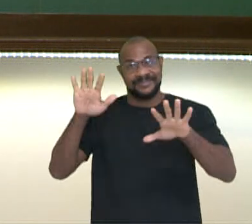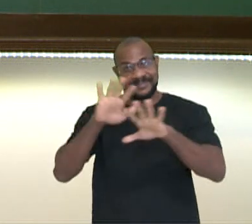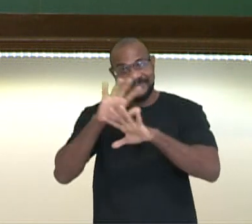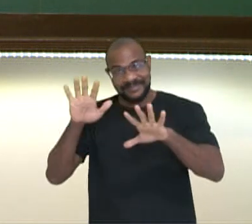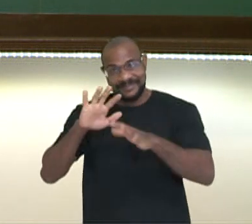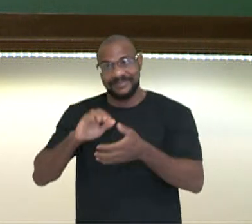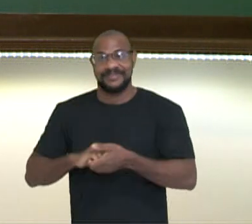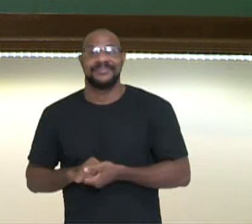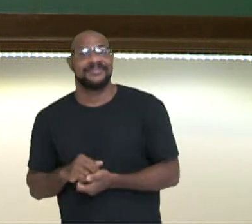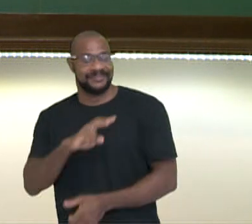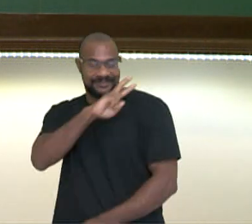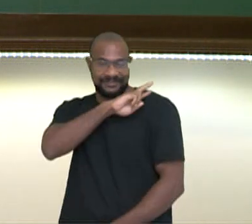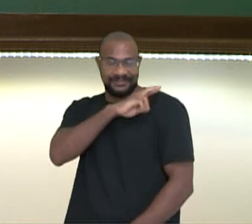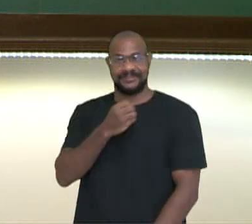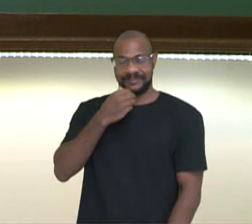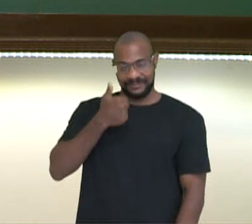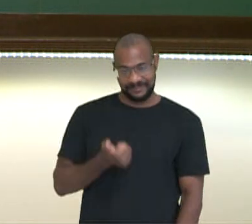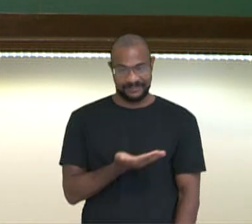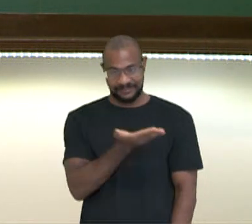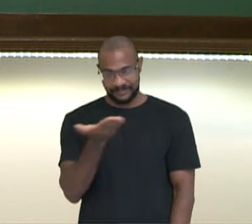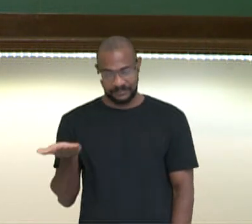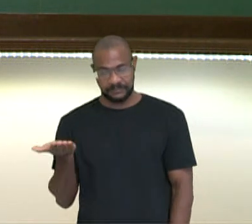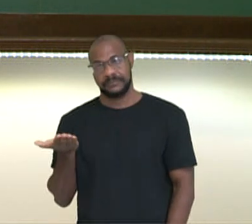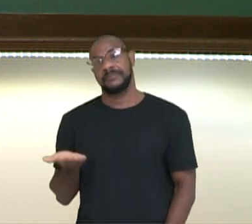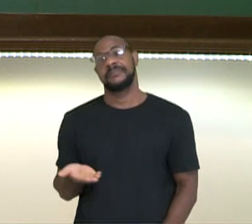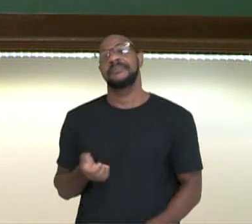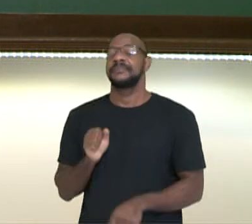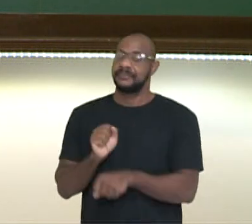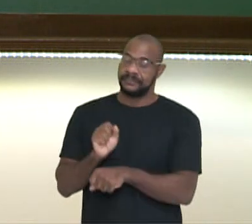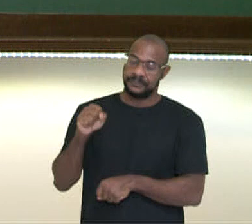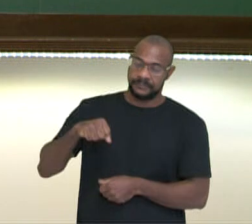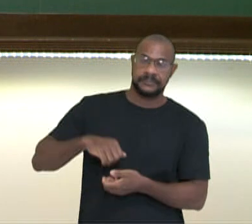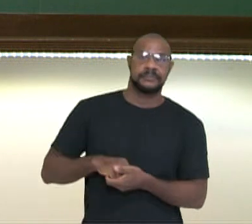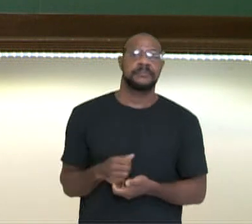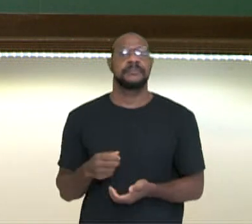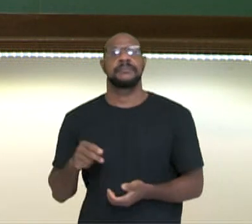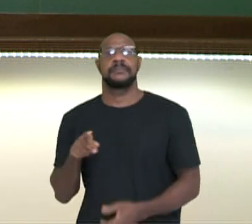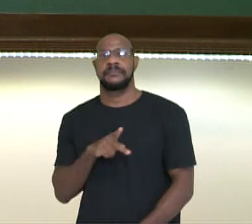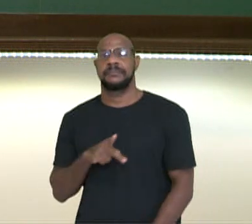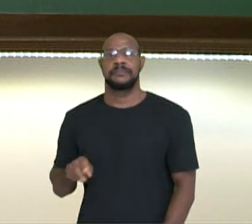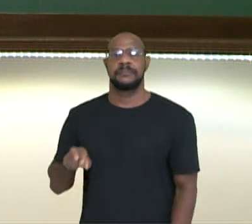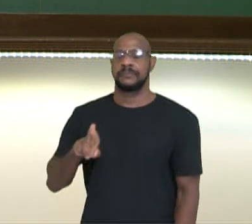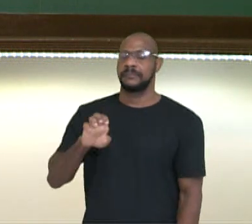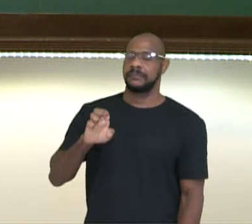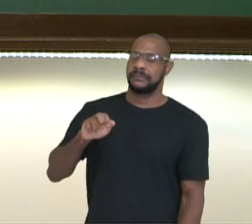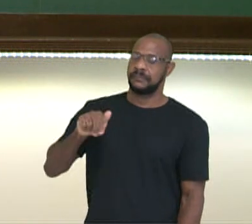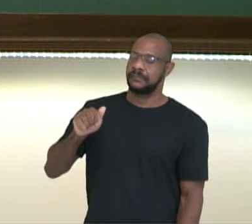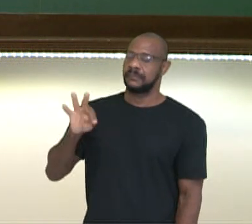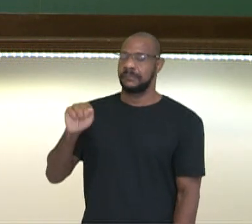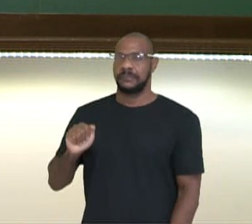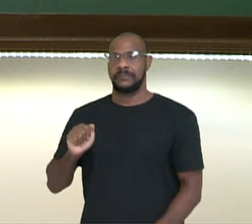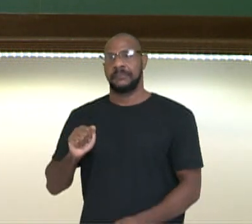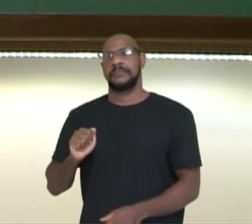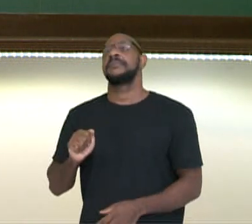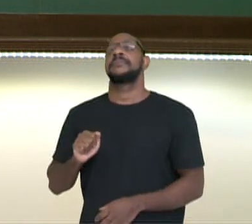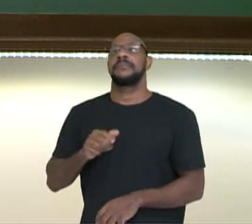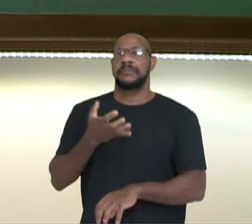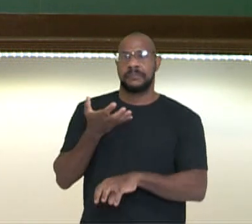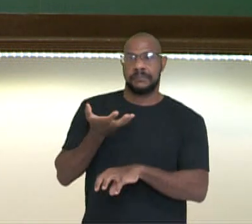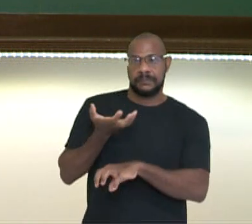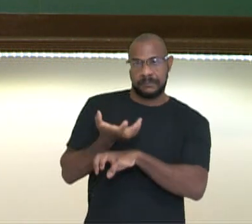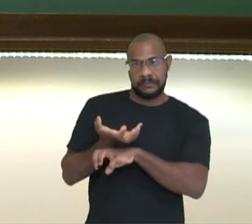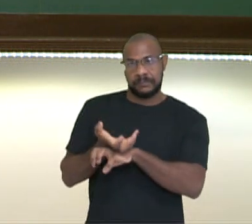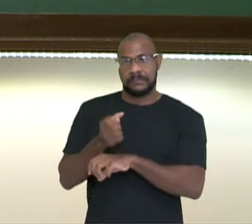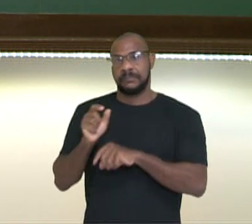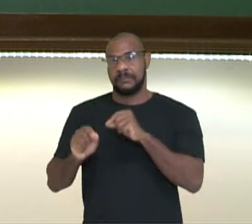pessoal da segunda série, tudo bem com vocês? Espero que sim! Eu sou a professora Renata de Matemática e durante a nossa aula de